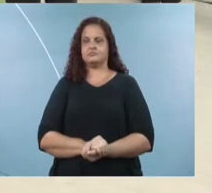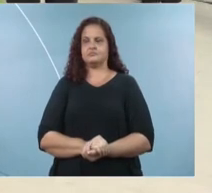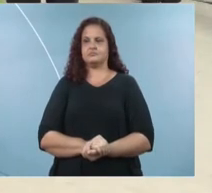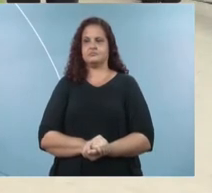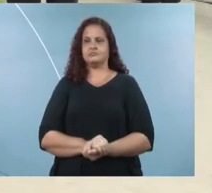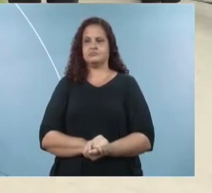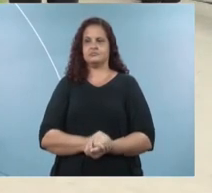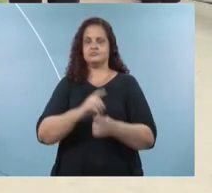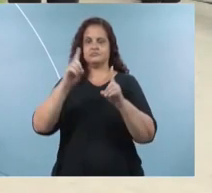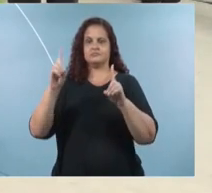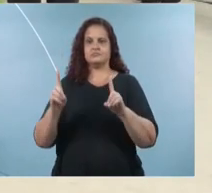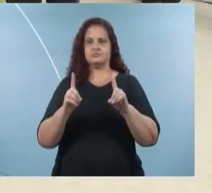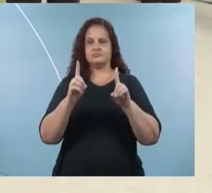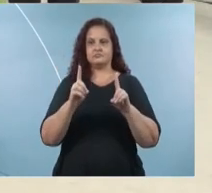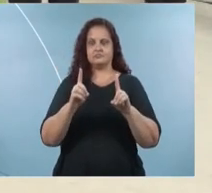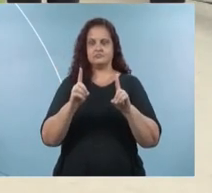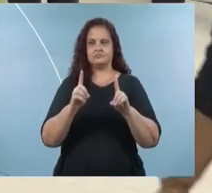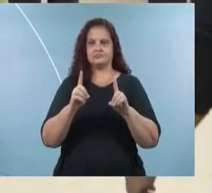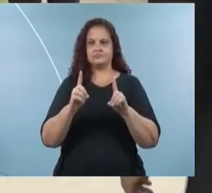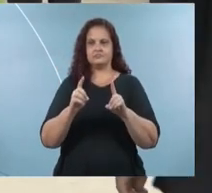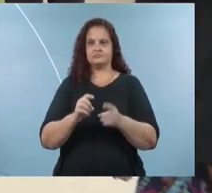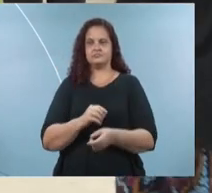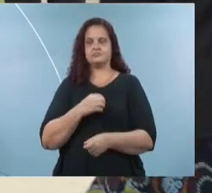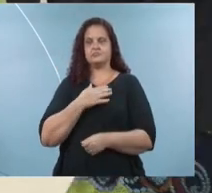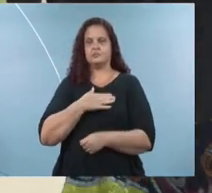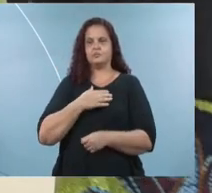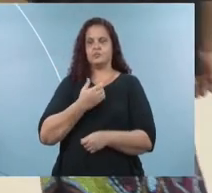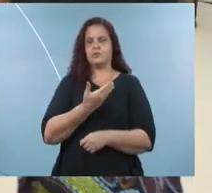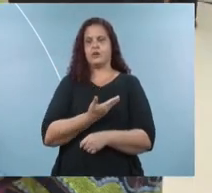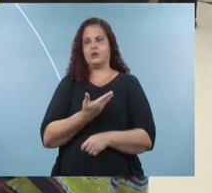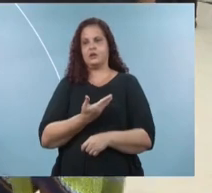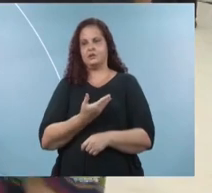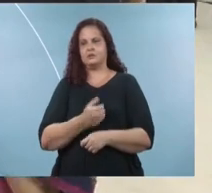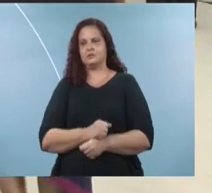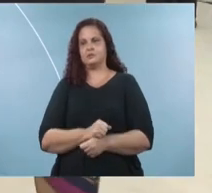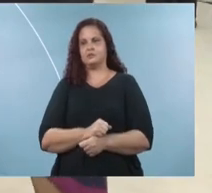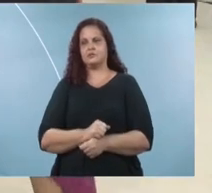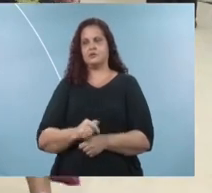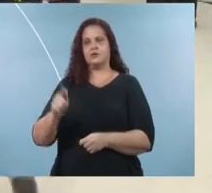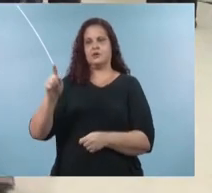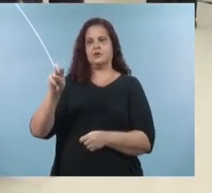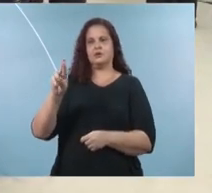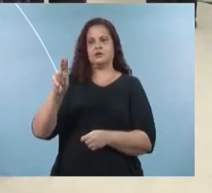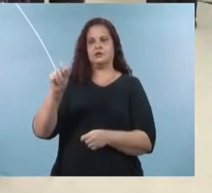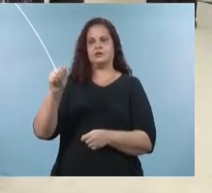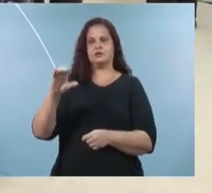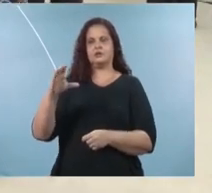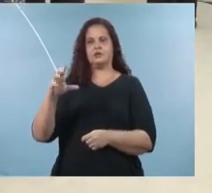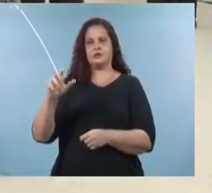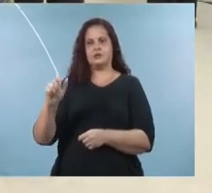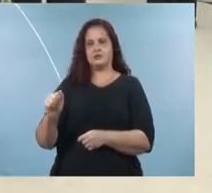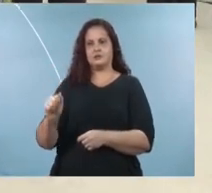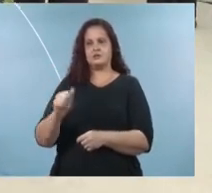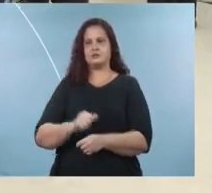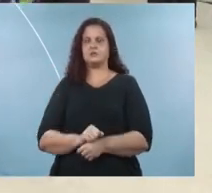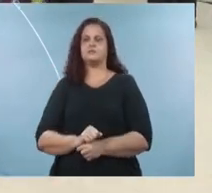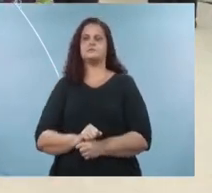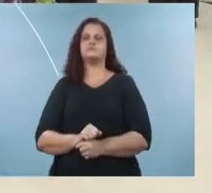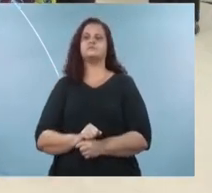ao lado aqui da nossa querida amiga Graça Leal, que é